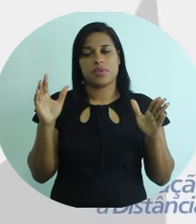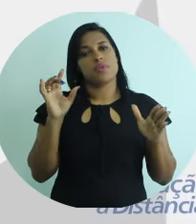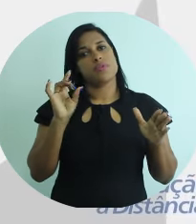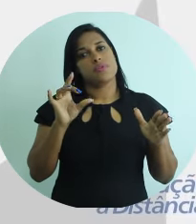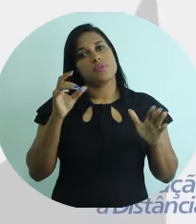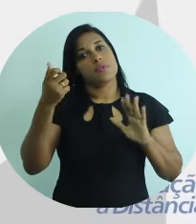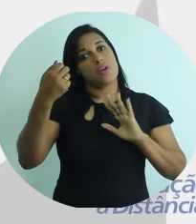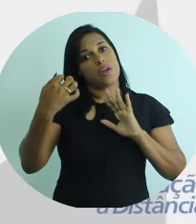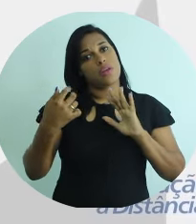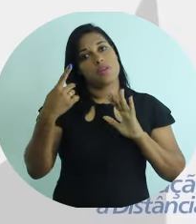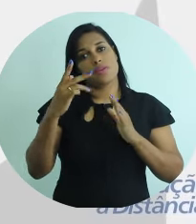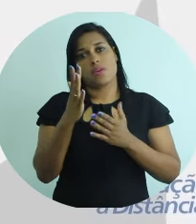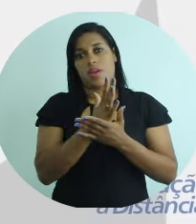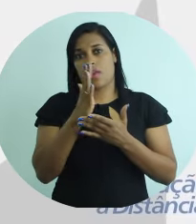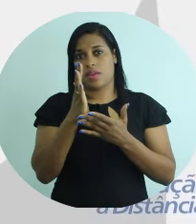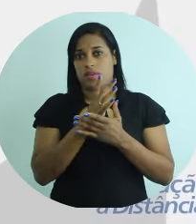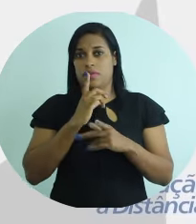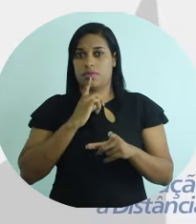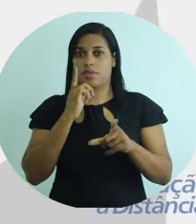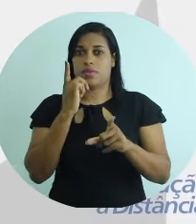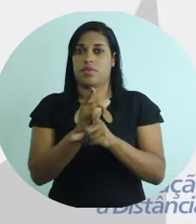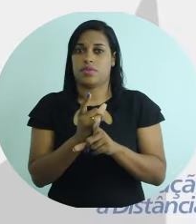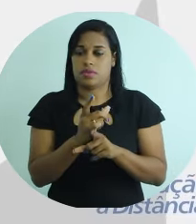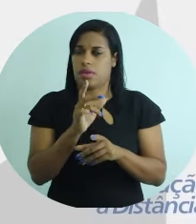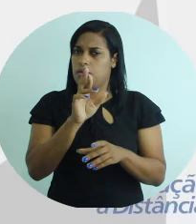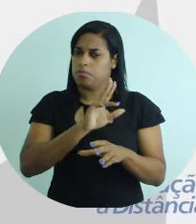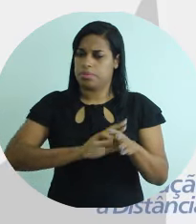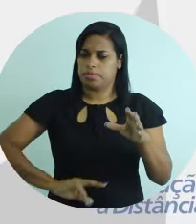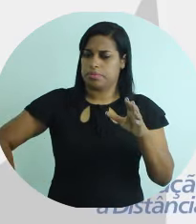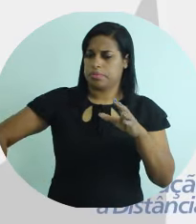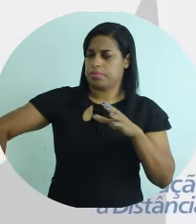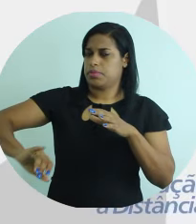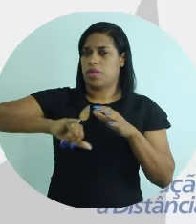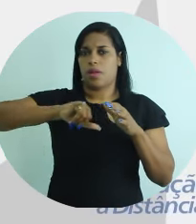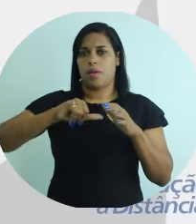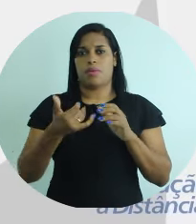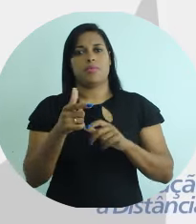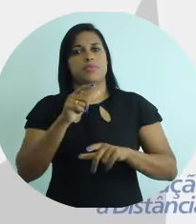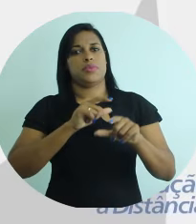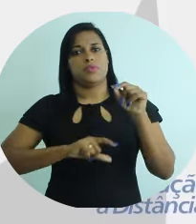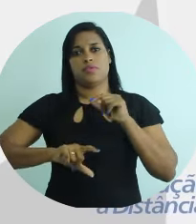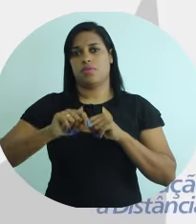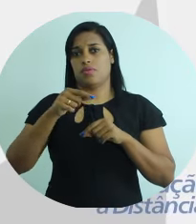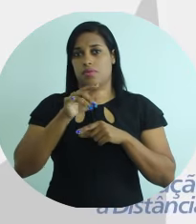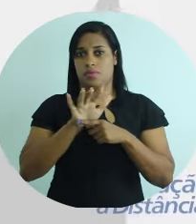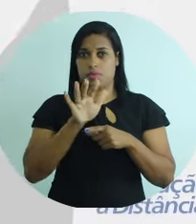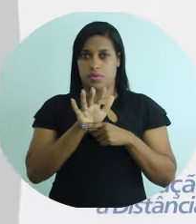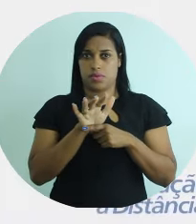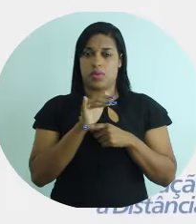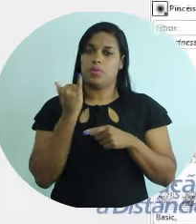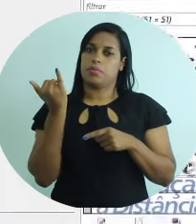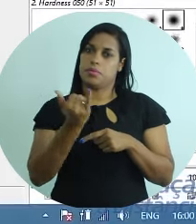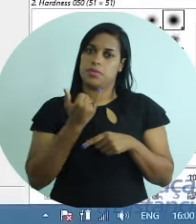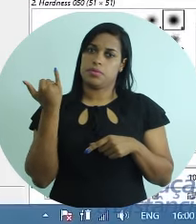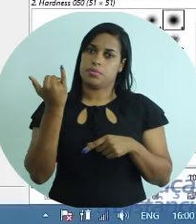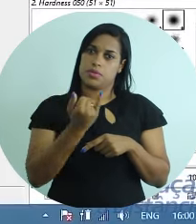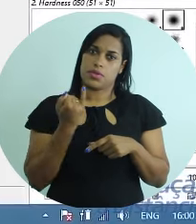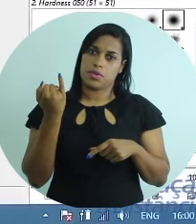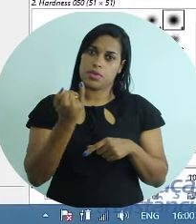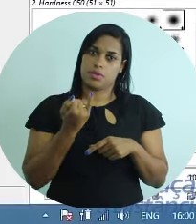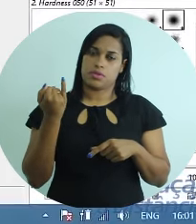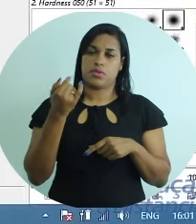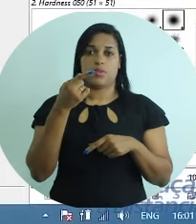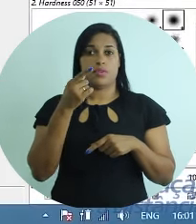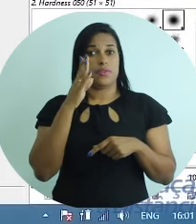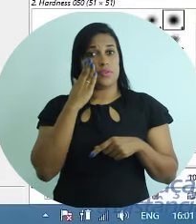reforçando que no seu caderno você vai encontrar inúmeras outras opções além dessas que eu vou mostrar aqui. Então é muito importante que você acompanhe e